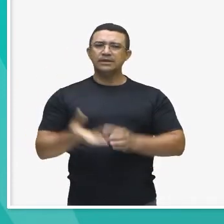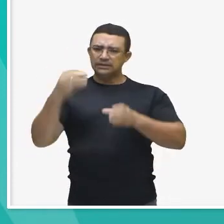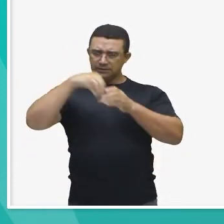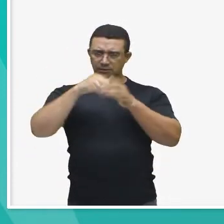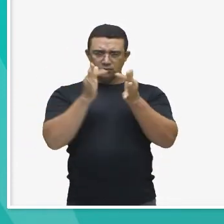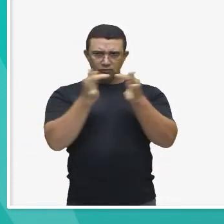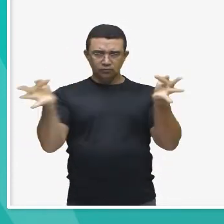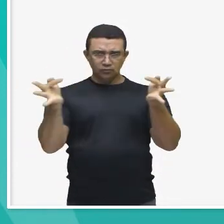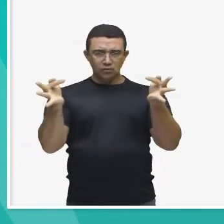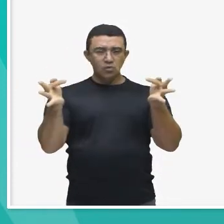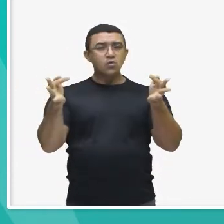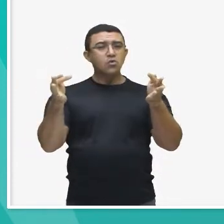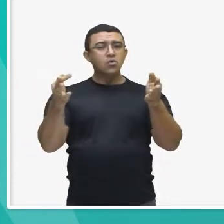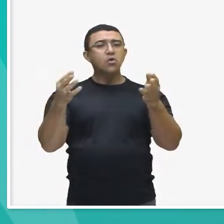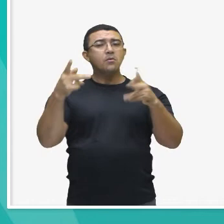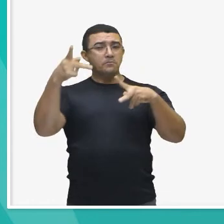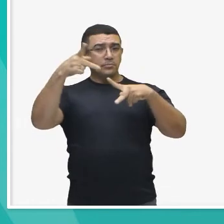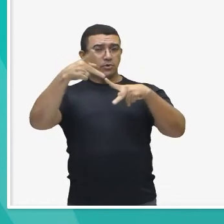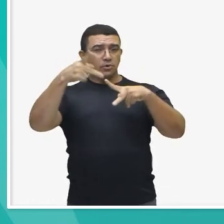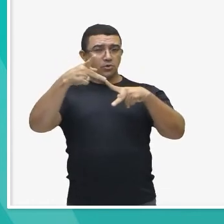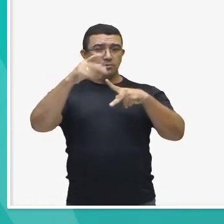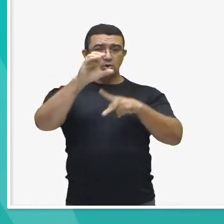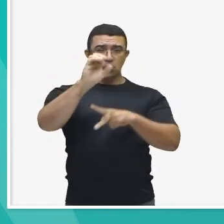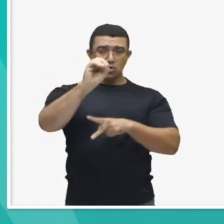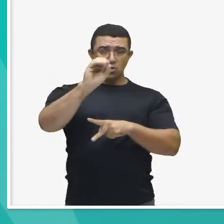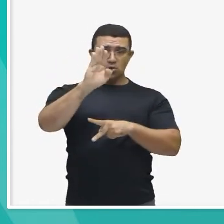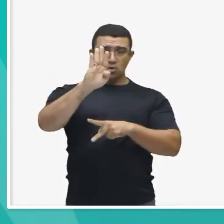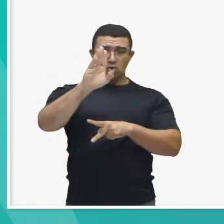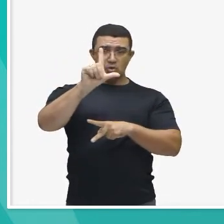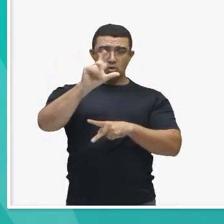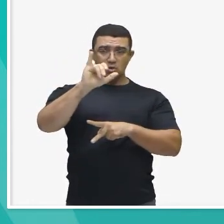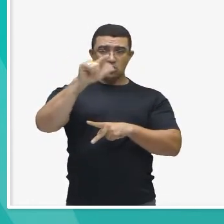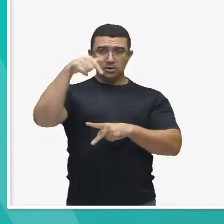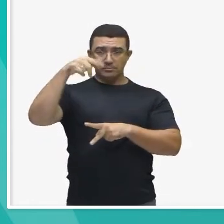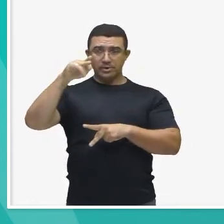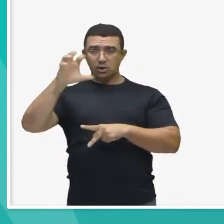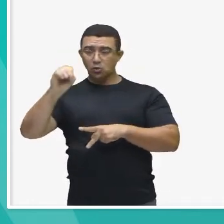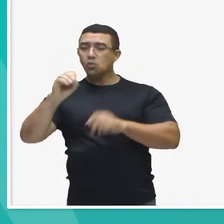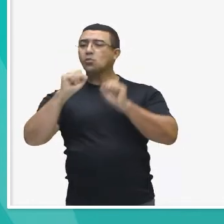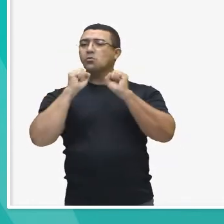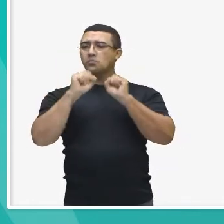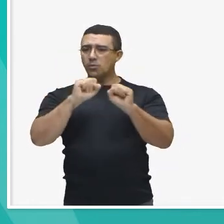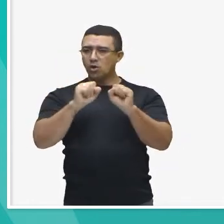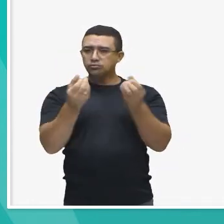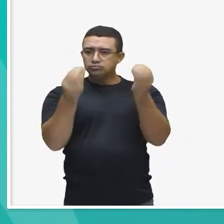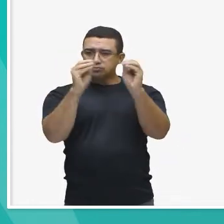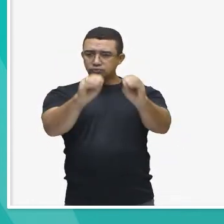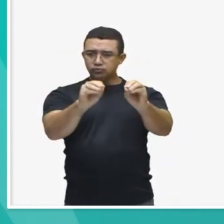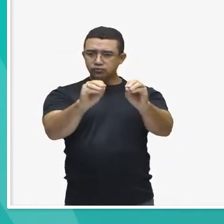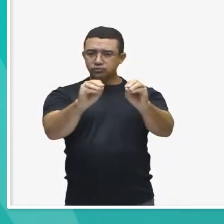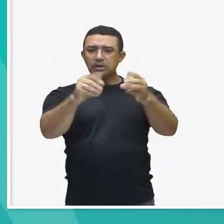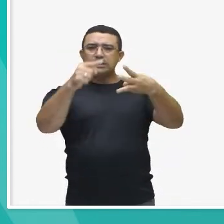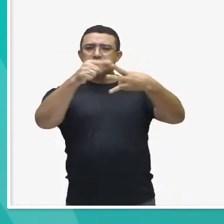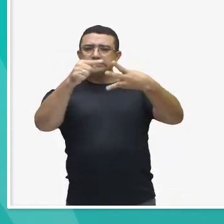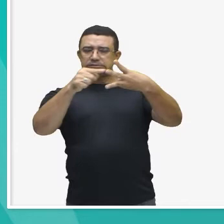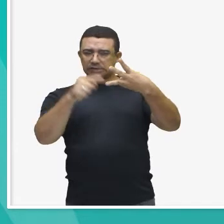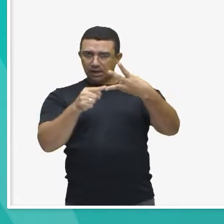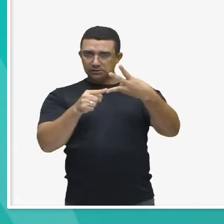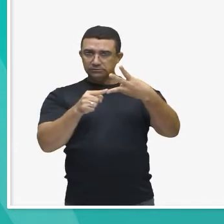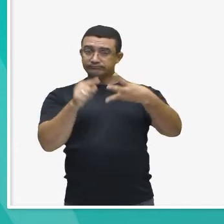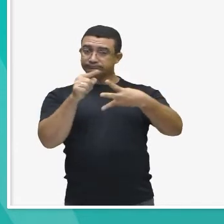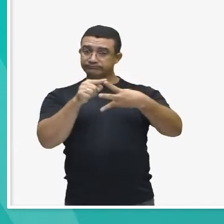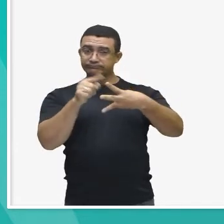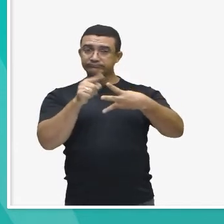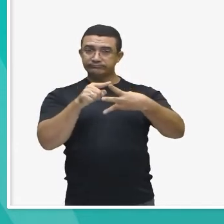que o pronome oblíquo, átono, ele pode ocupar 3 posições. Uma delas nós acabamos de ver, vocês